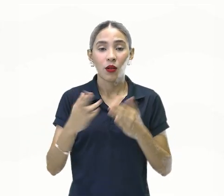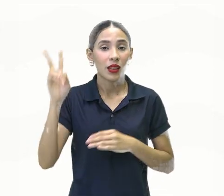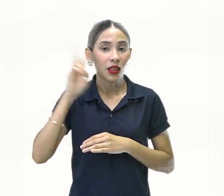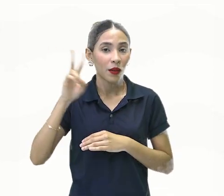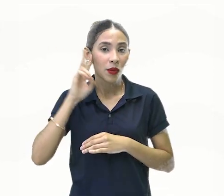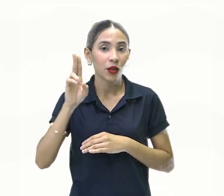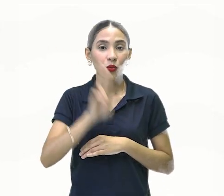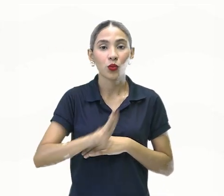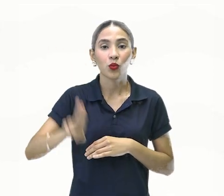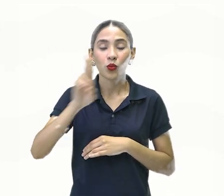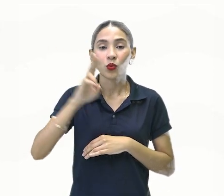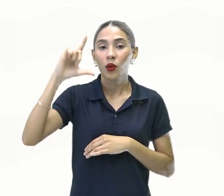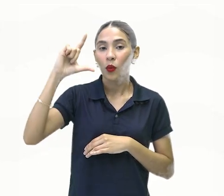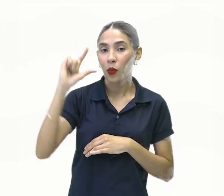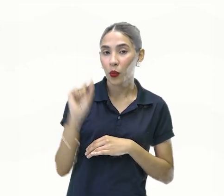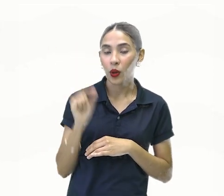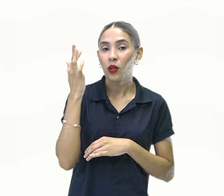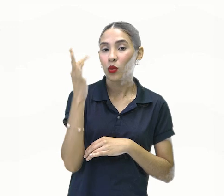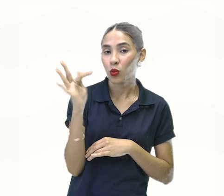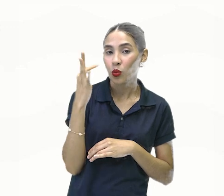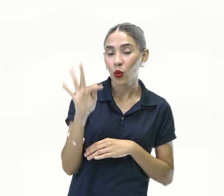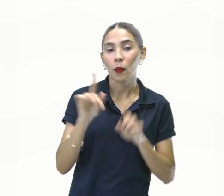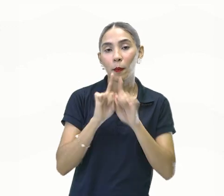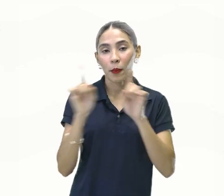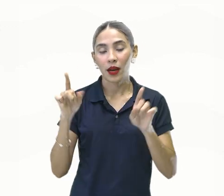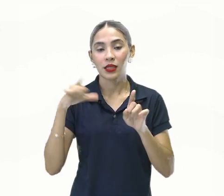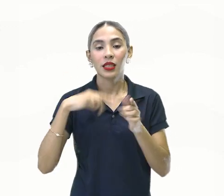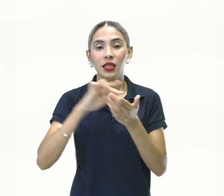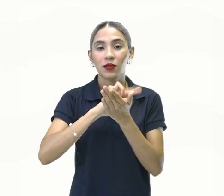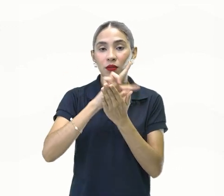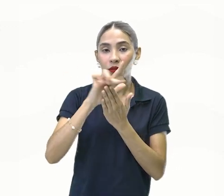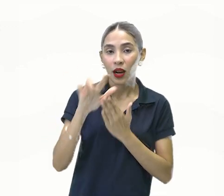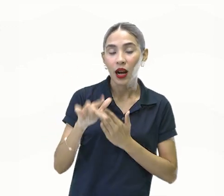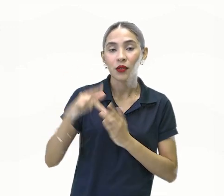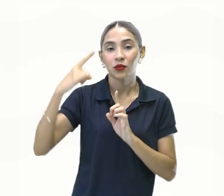a utilização dele é para aliviar dor, mas aí tem vários tipos